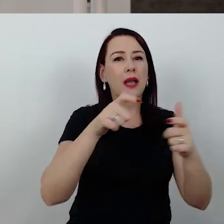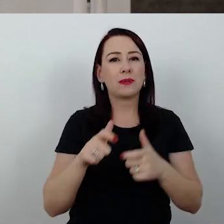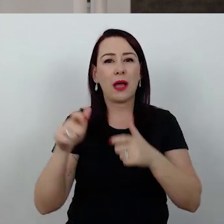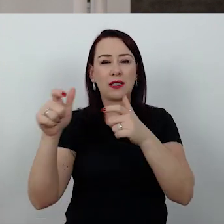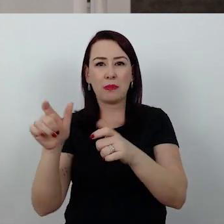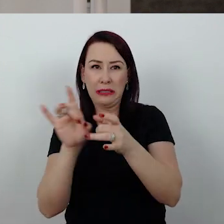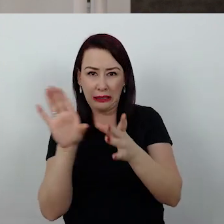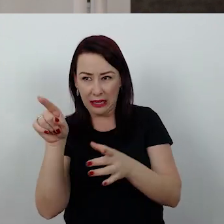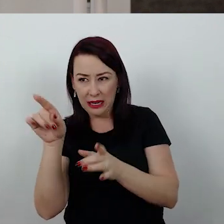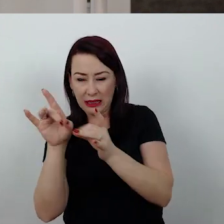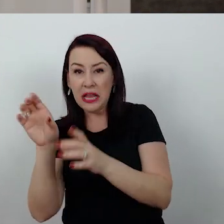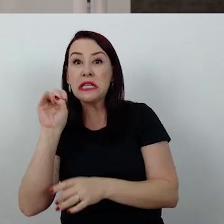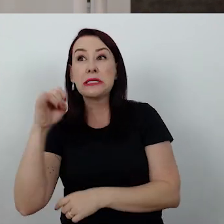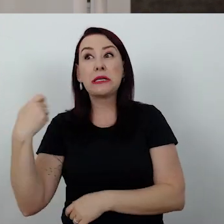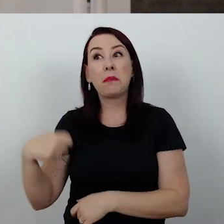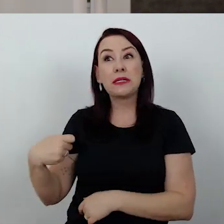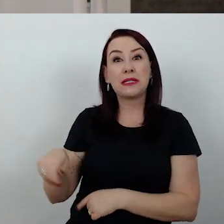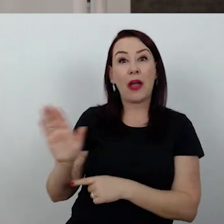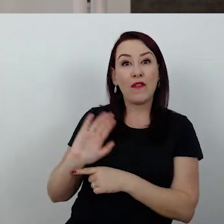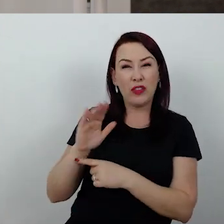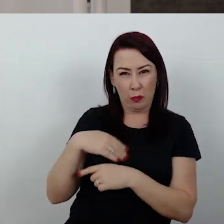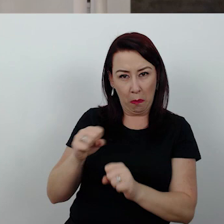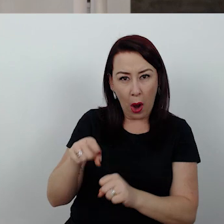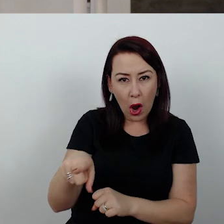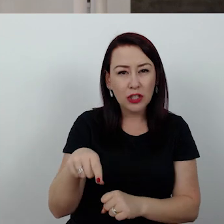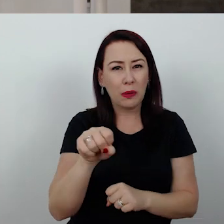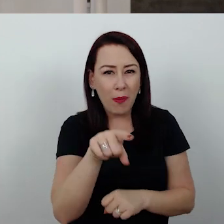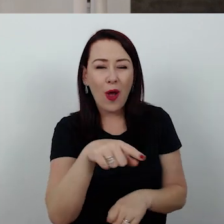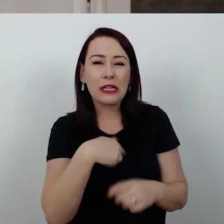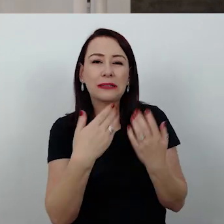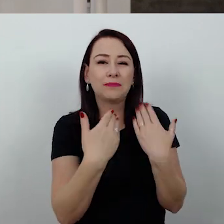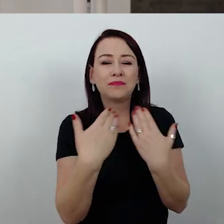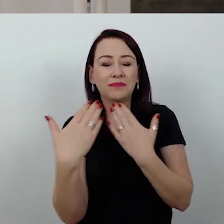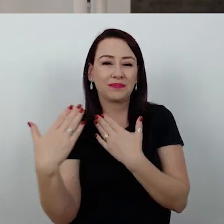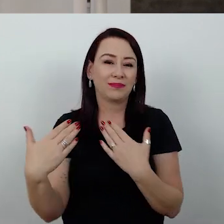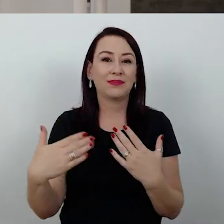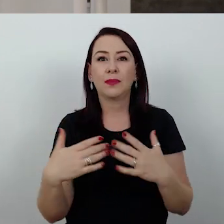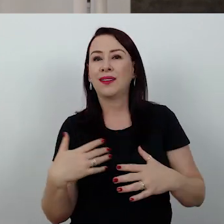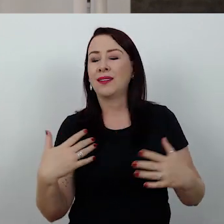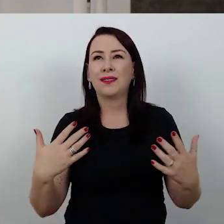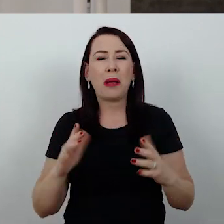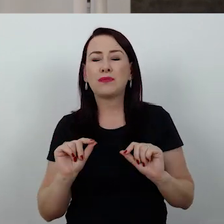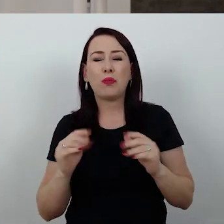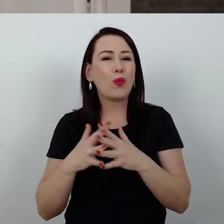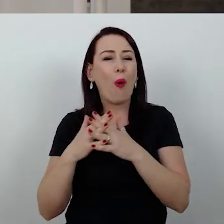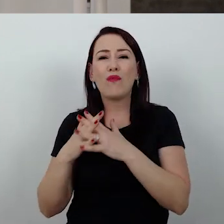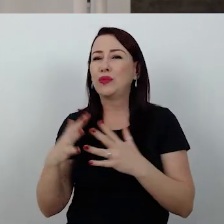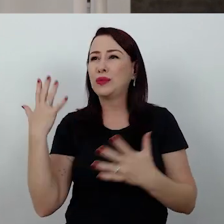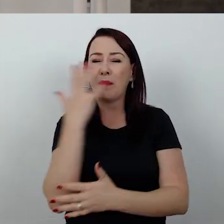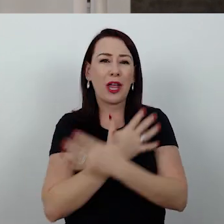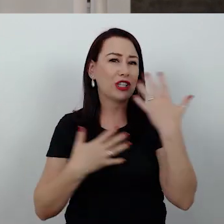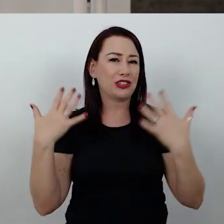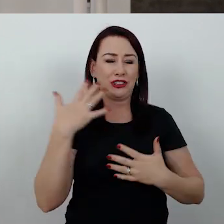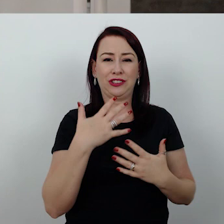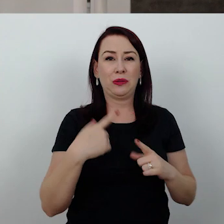públicos para a liberação de filmagem, né, com a população, com o setor do audiovisual. Era uma catástrofe, tudo era uma